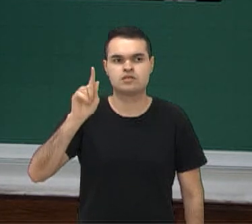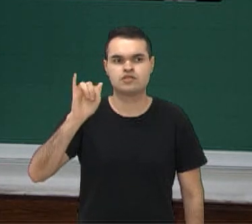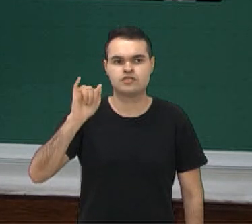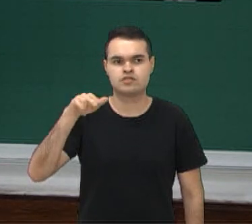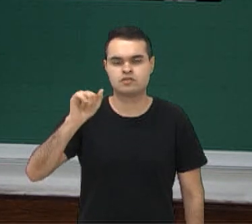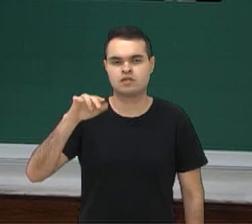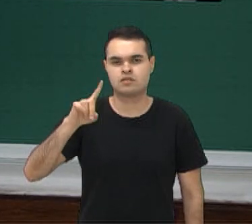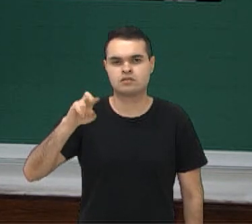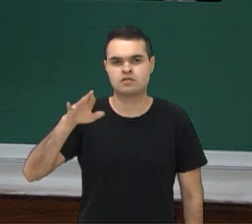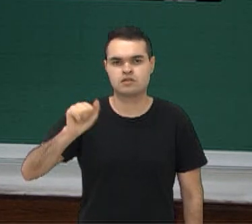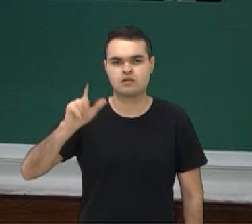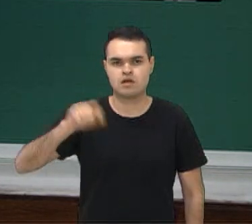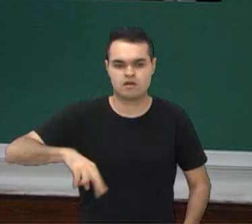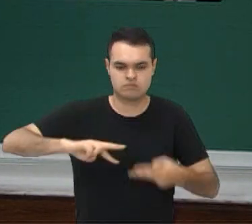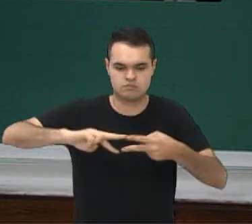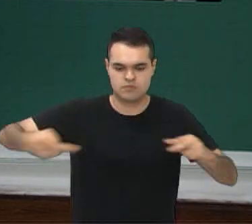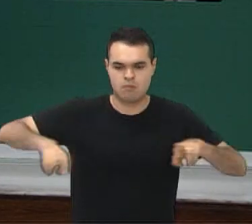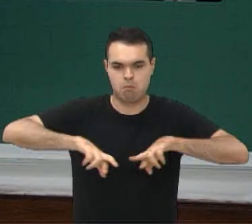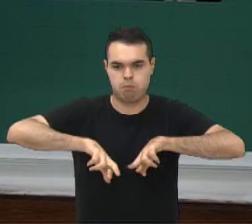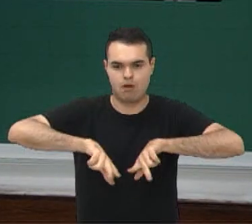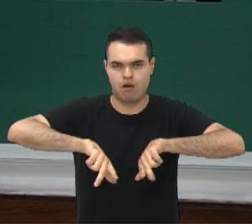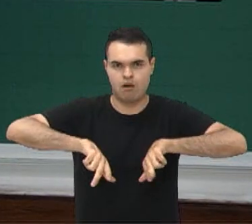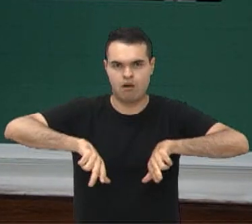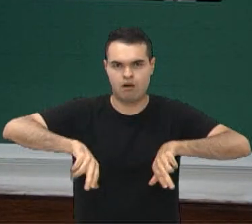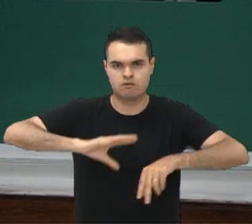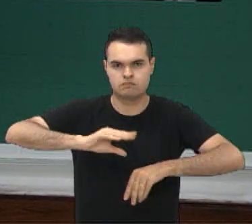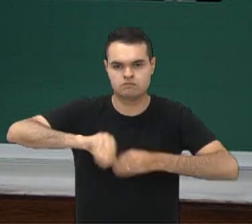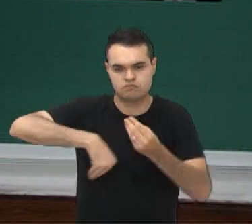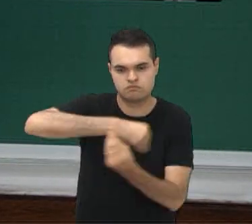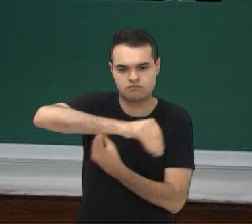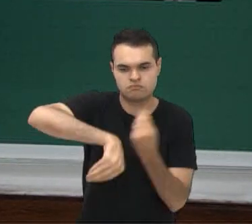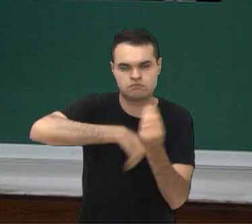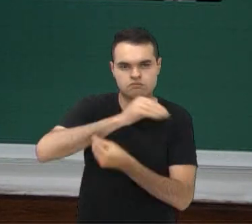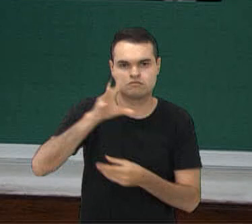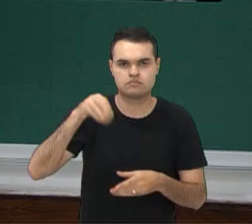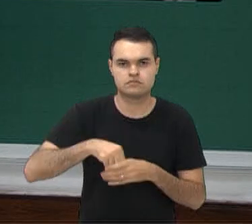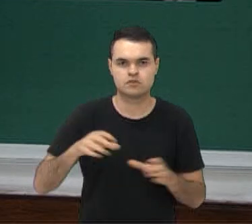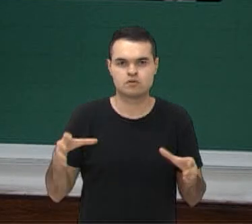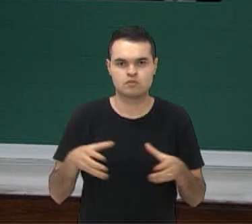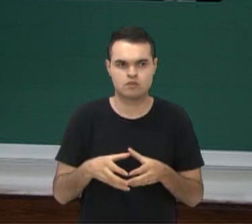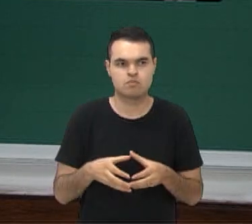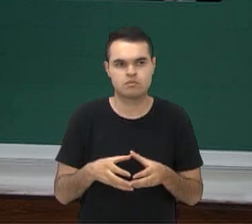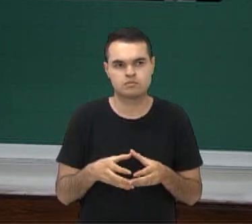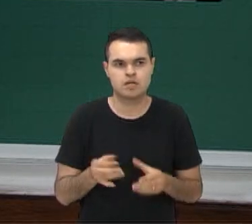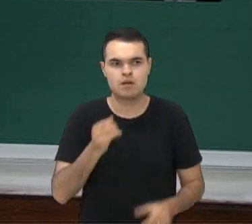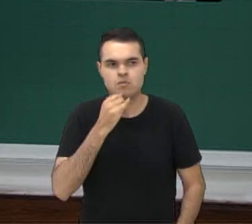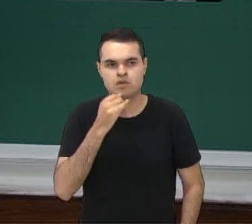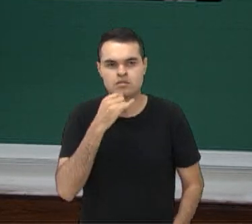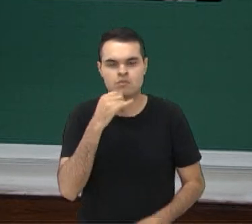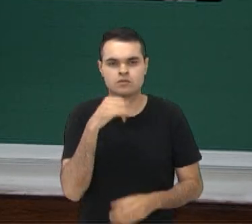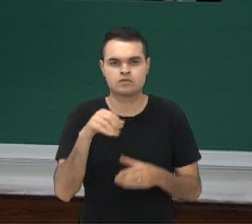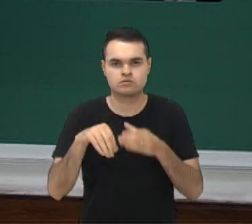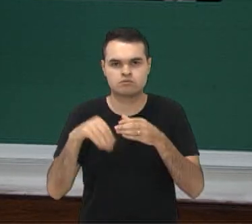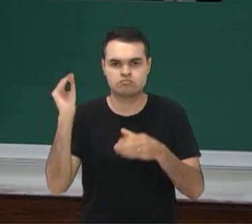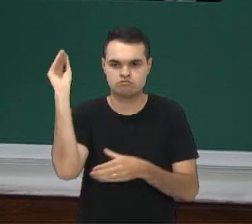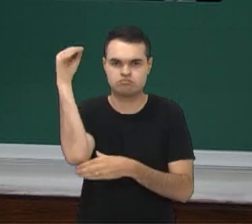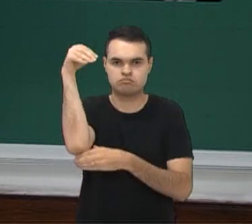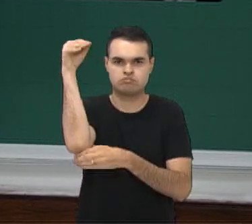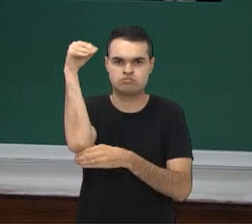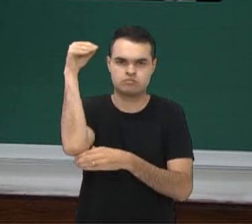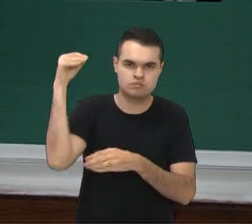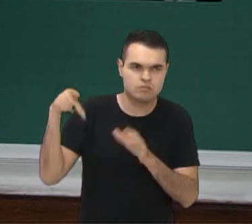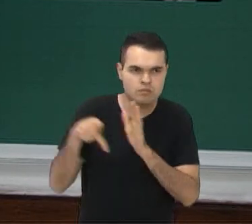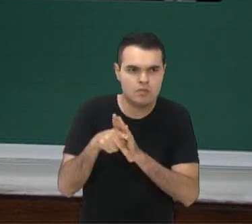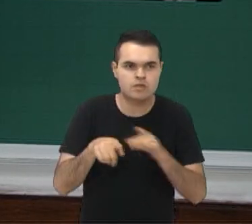maior diversidade genética dentro do grupo. Então isso acontece entre as emas, por exemplo, no grupo das aves, e também entre o grupo